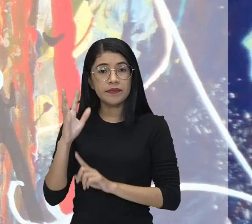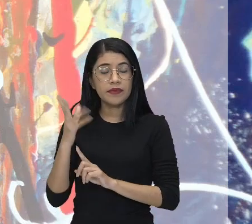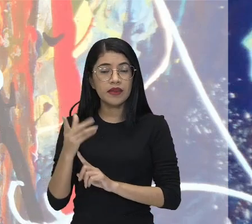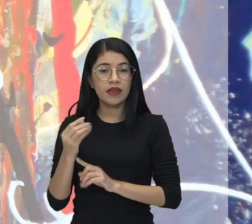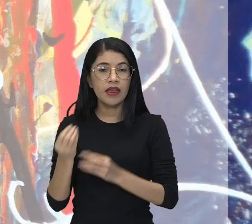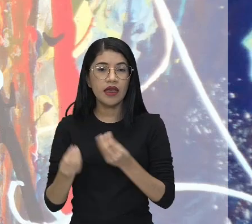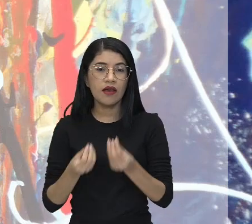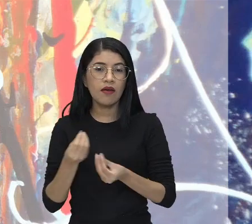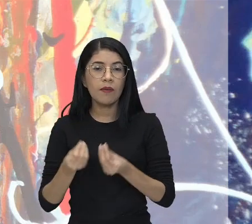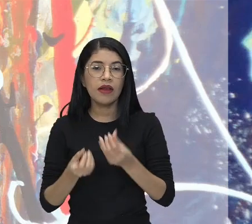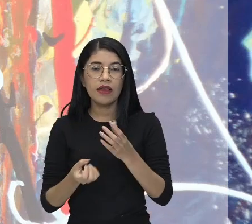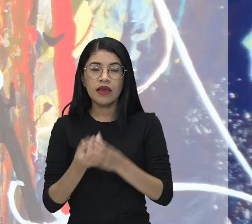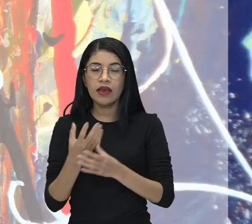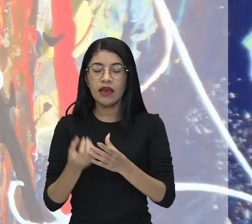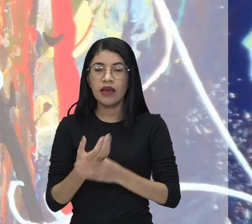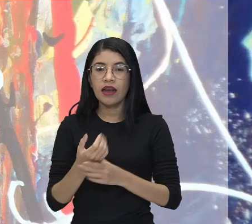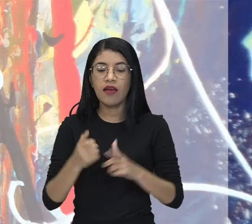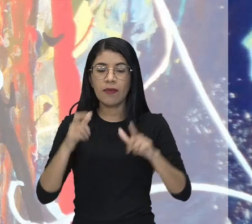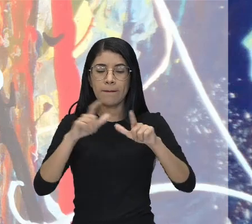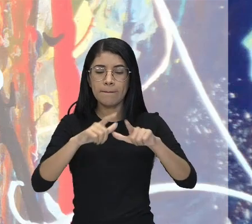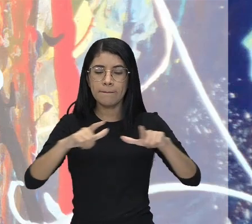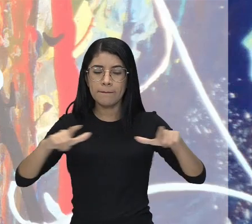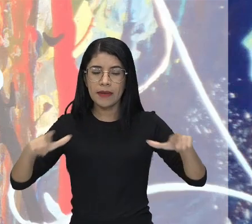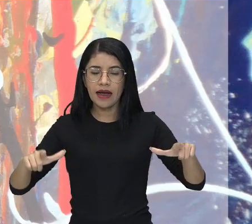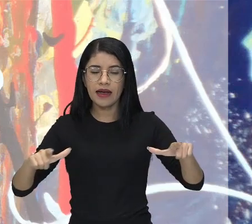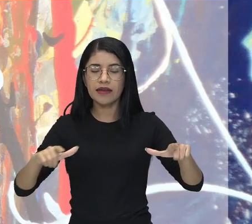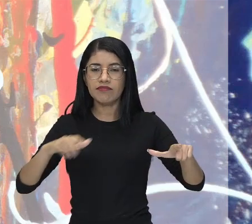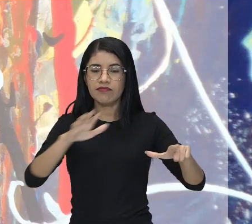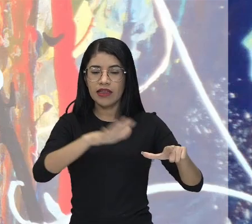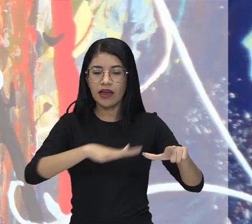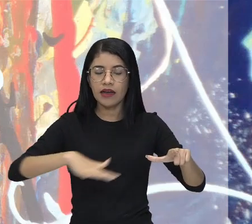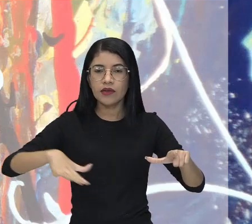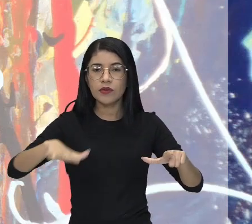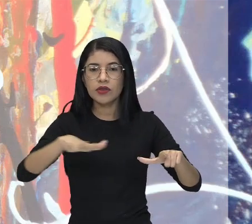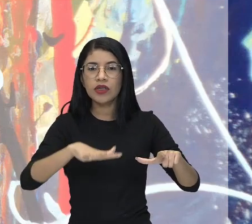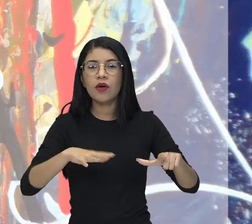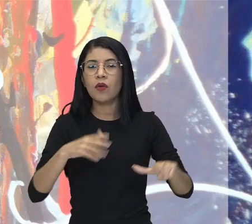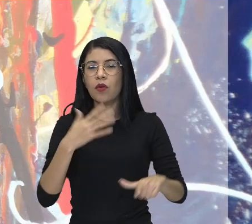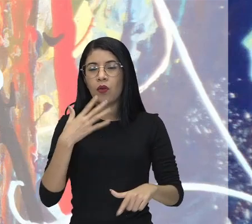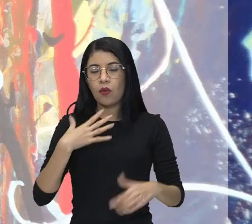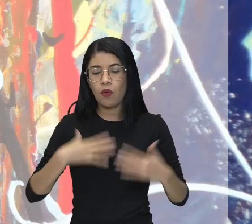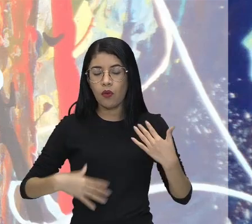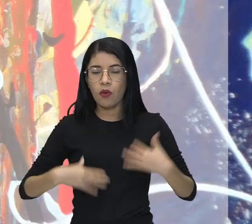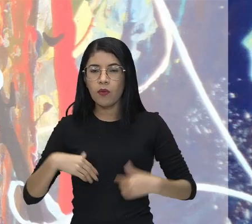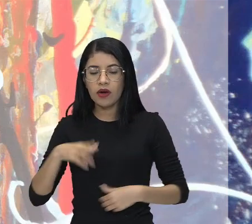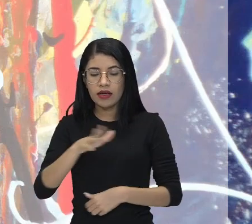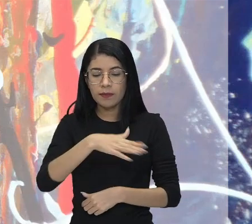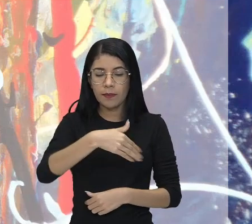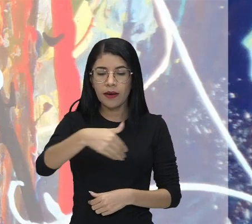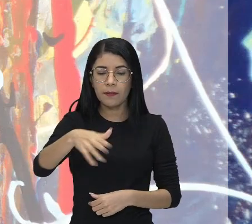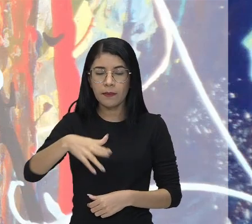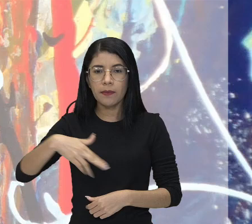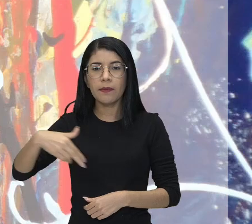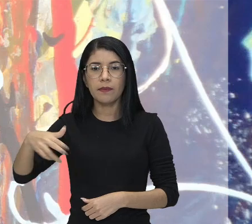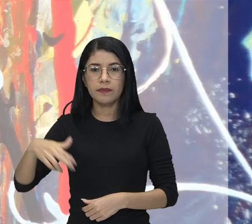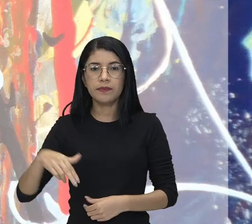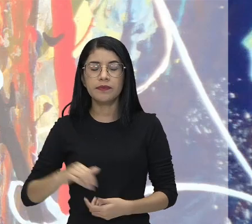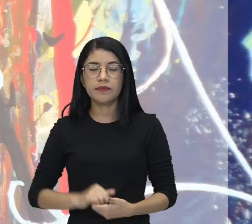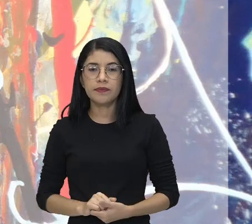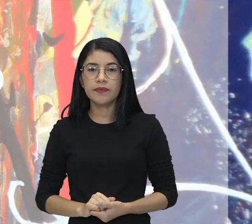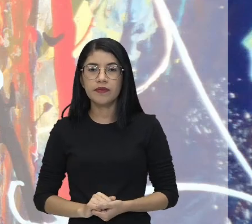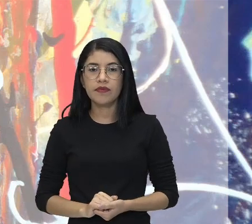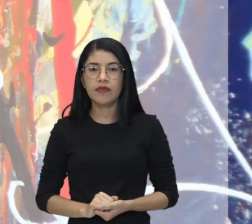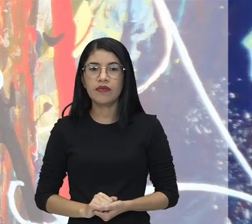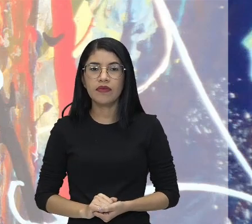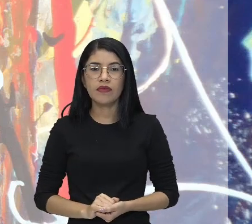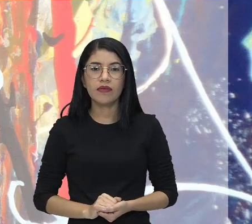criar, dispondo grandes telas, como já falei para vocês, né? Usando o corpo como instrumento para realizar a composição abstrata, como